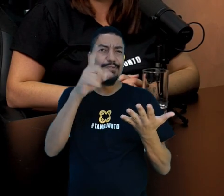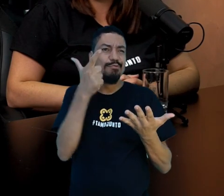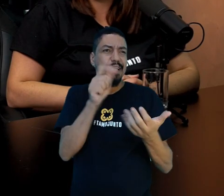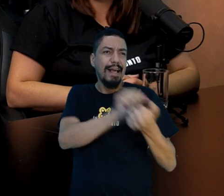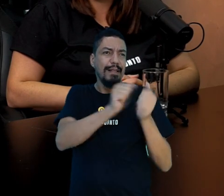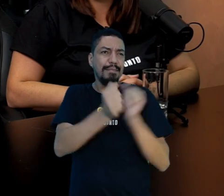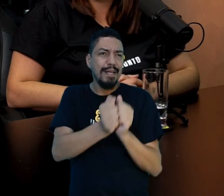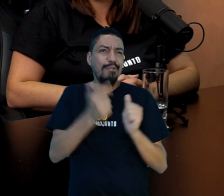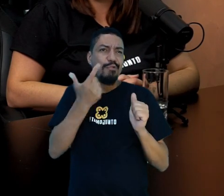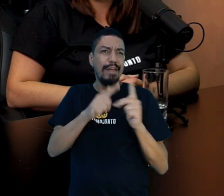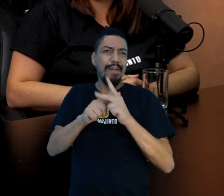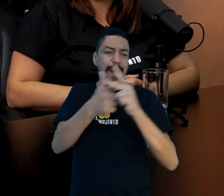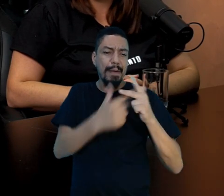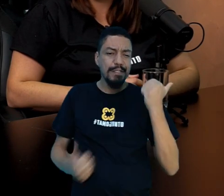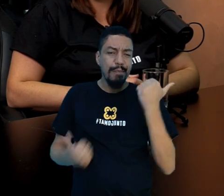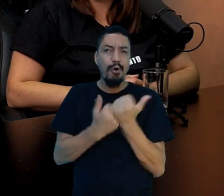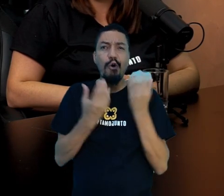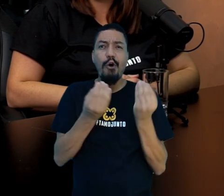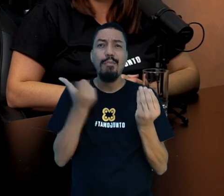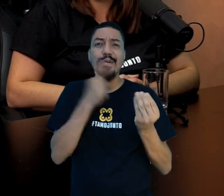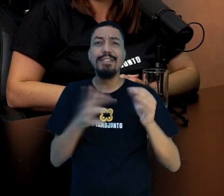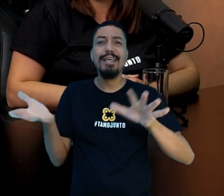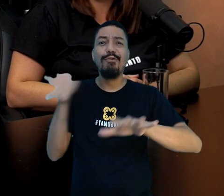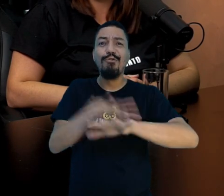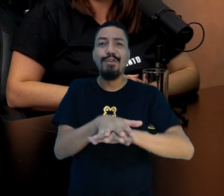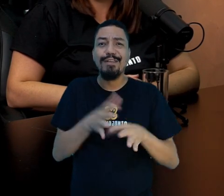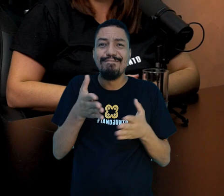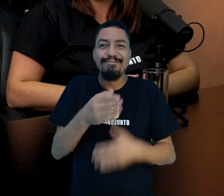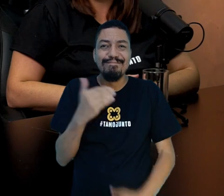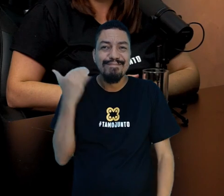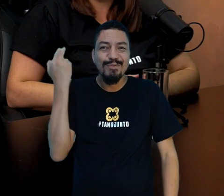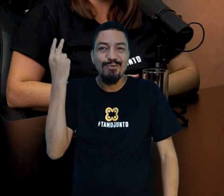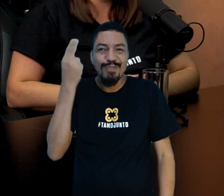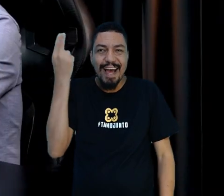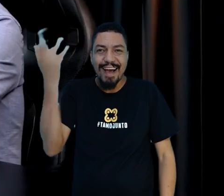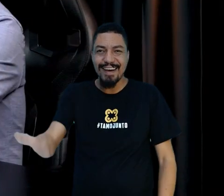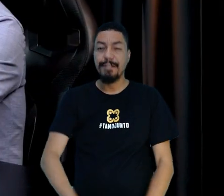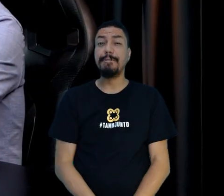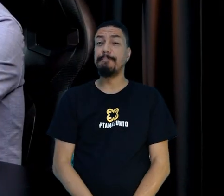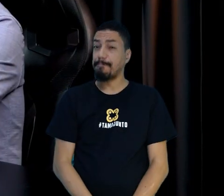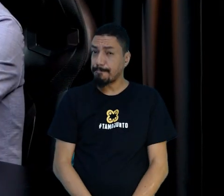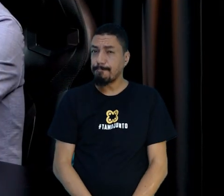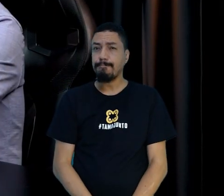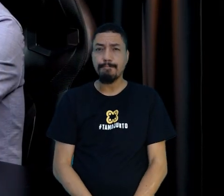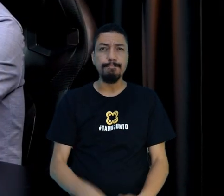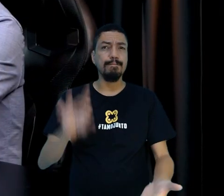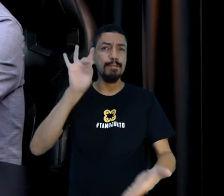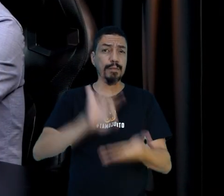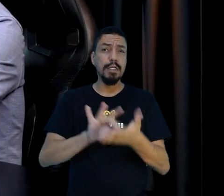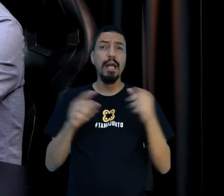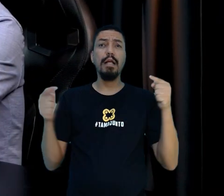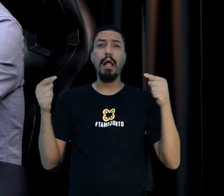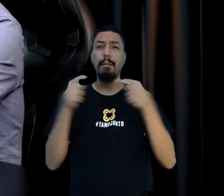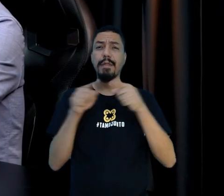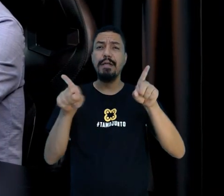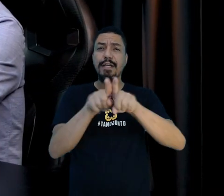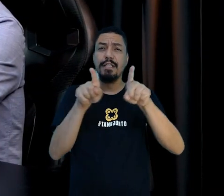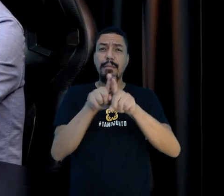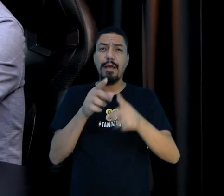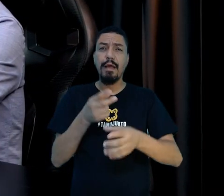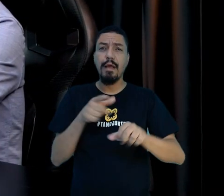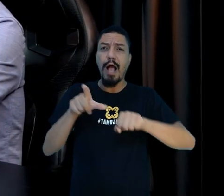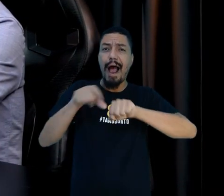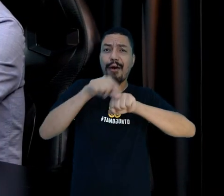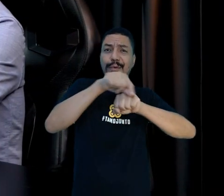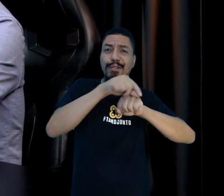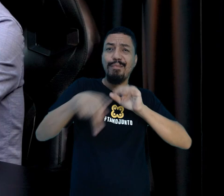recurso, como que a gente vai estar querendo incluir aquela pessoa, né? Sim. Então, essa é a E linha. isso também serve, já ouvi, né, que serve